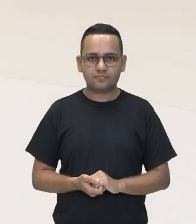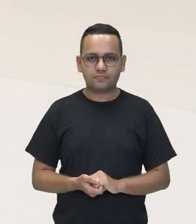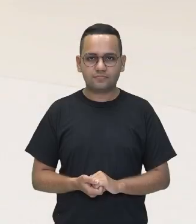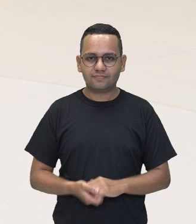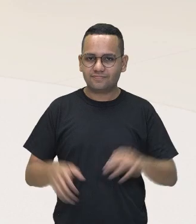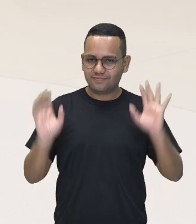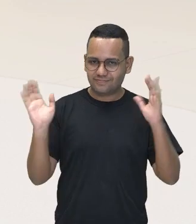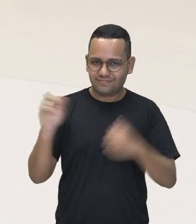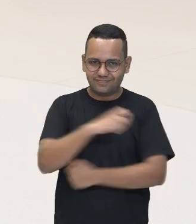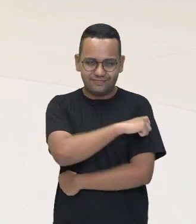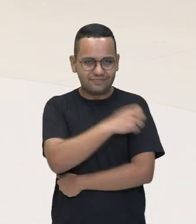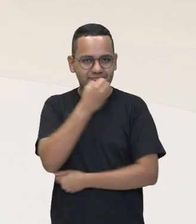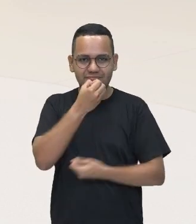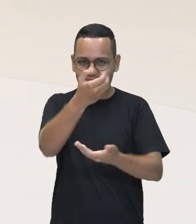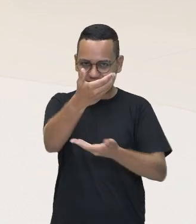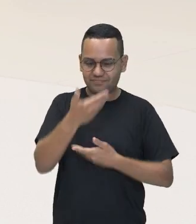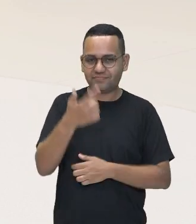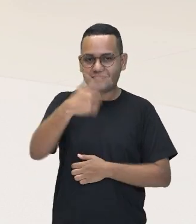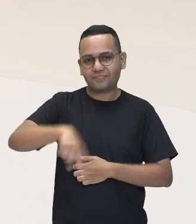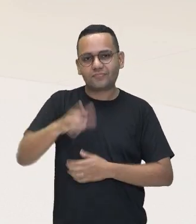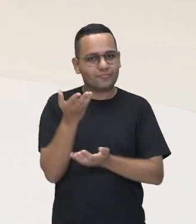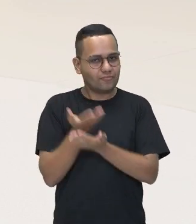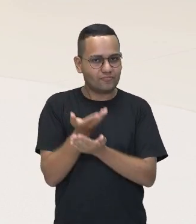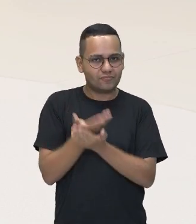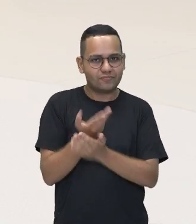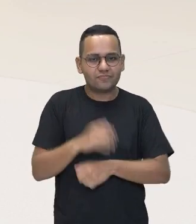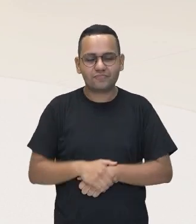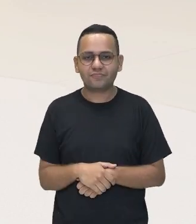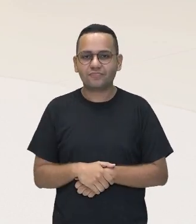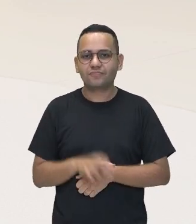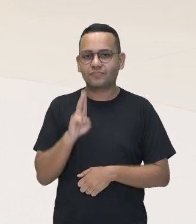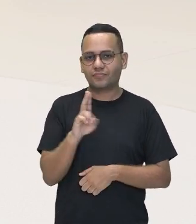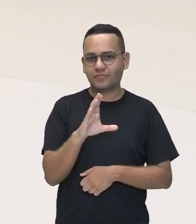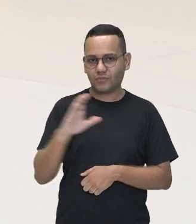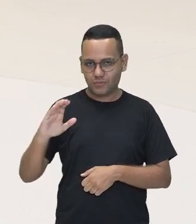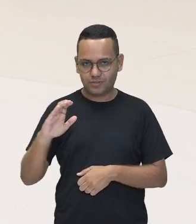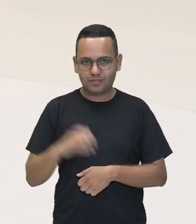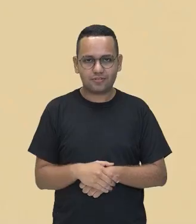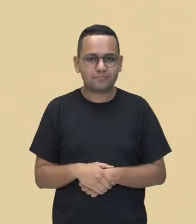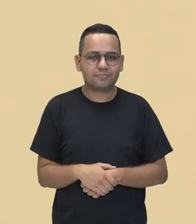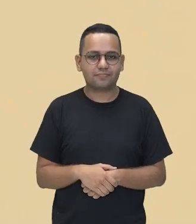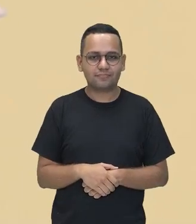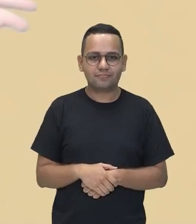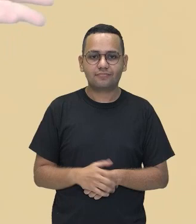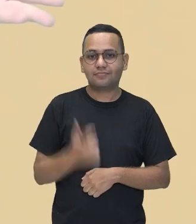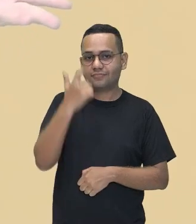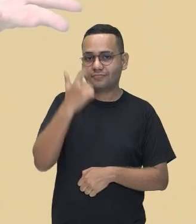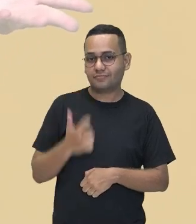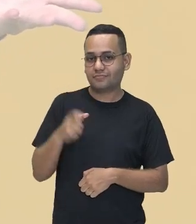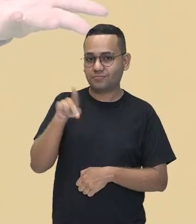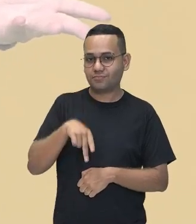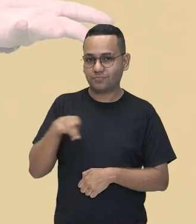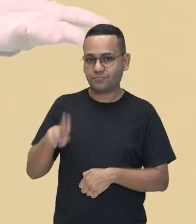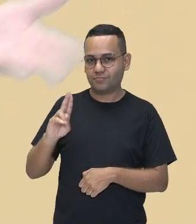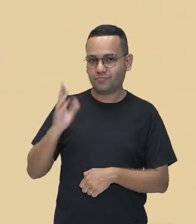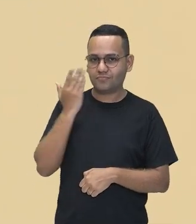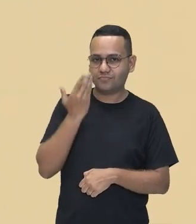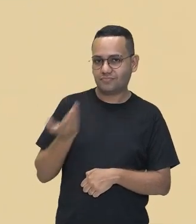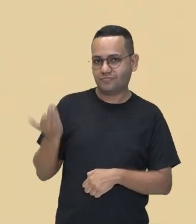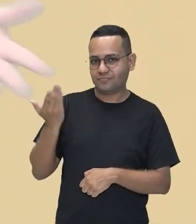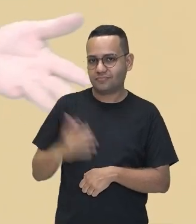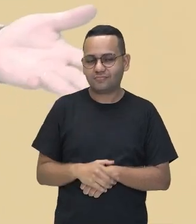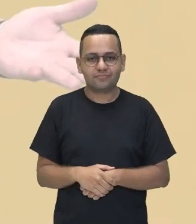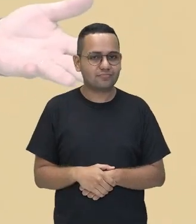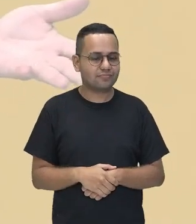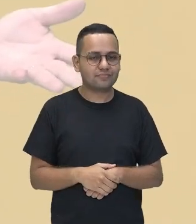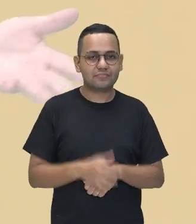Olá, meus queridos, sejam bem-vindos a mais uma aula da Unidade Curricular Comum. Eu sou a professora Adriana Cabral,